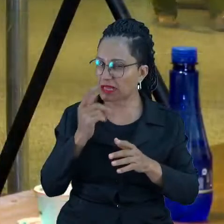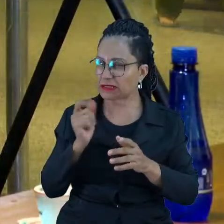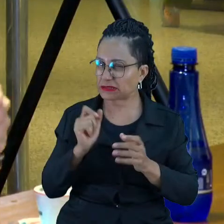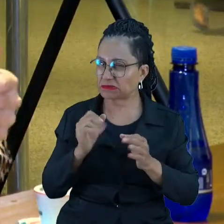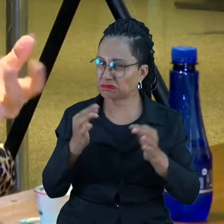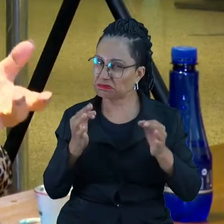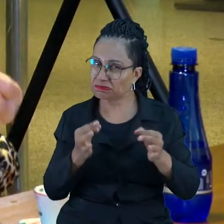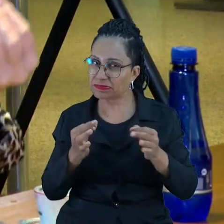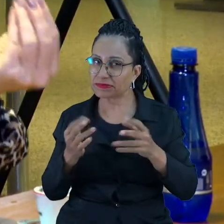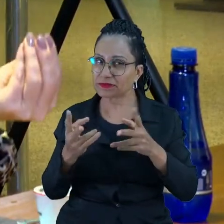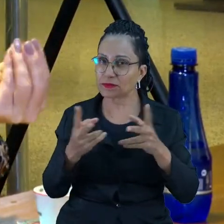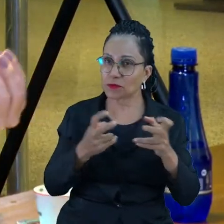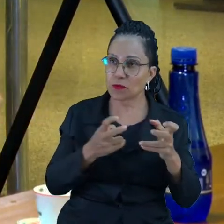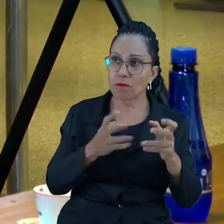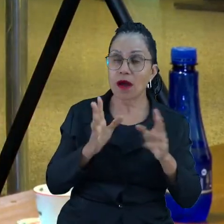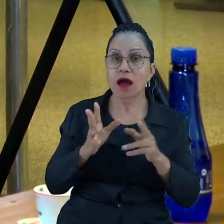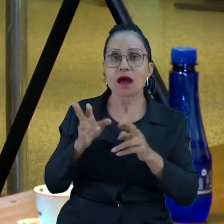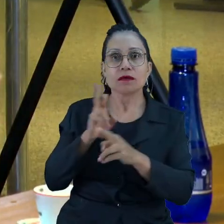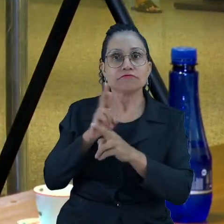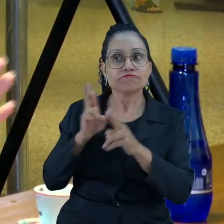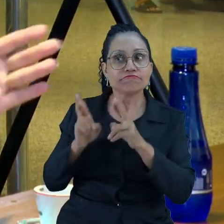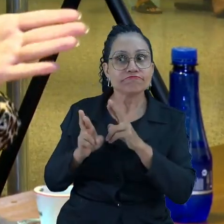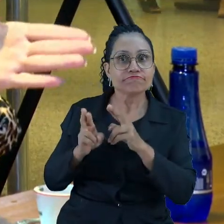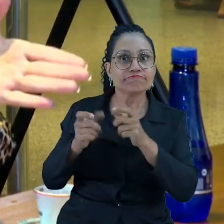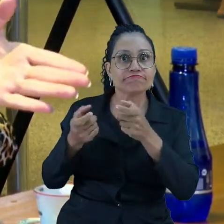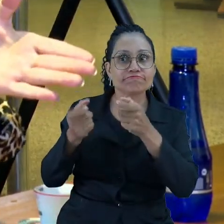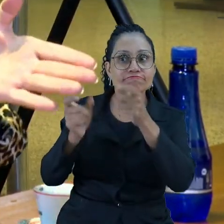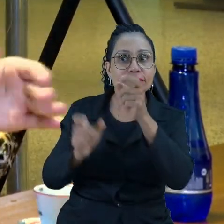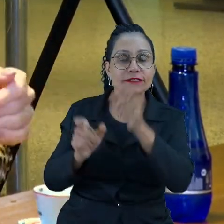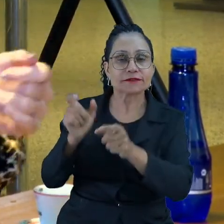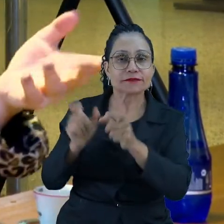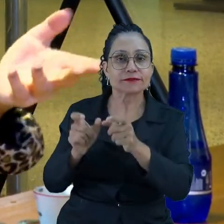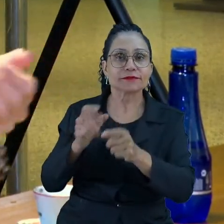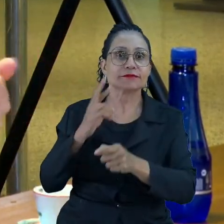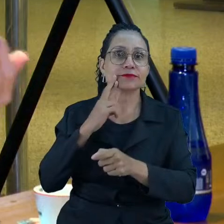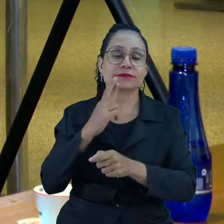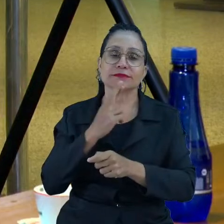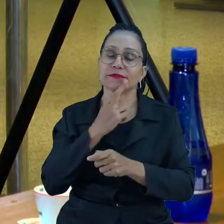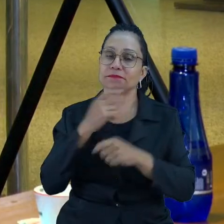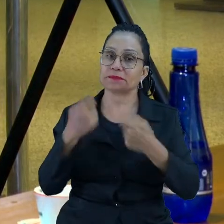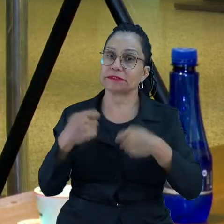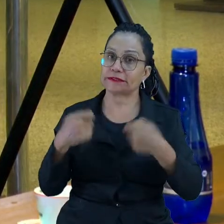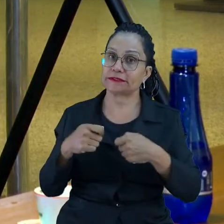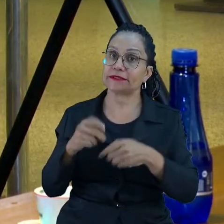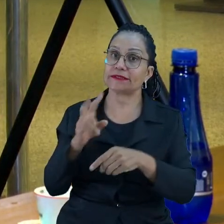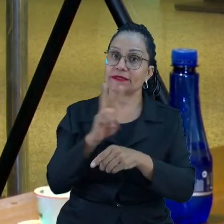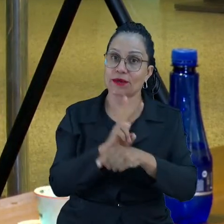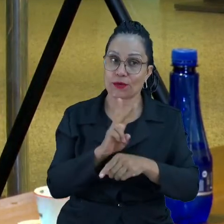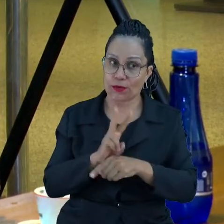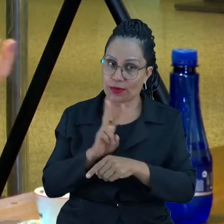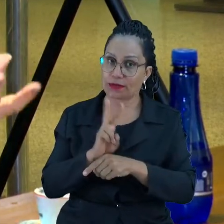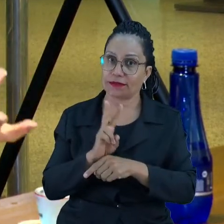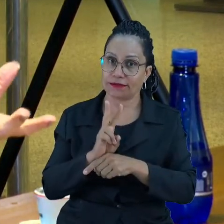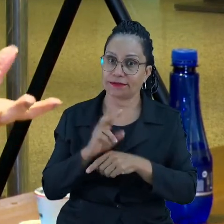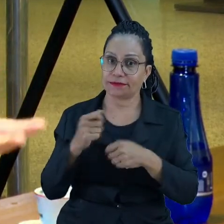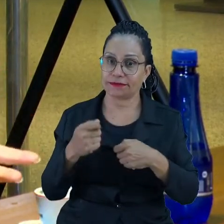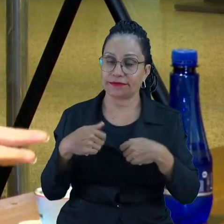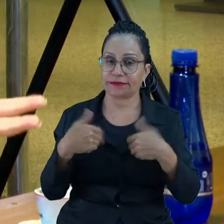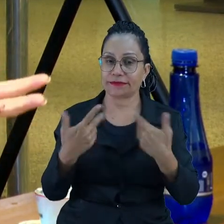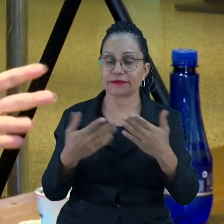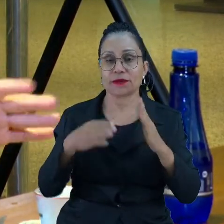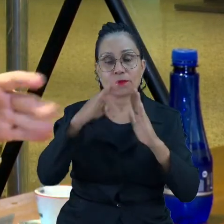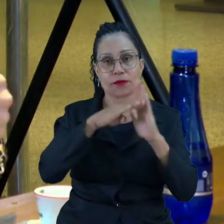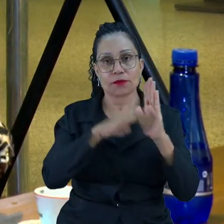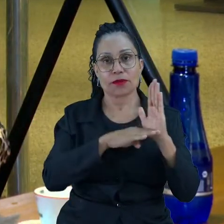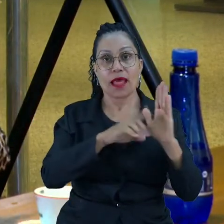com pessoas, né, como um restaurante, precisam ser bem cuidadas. E iniciamos aqui trazendo, né, essa fala do protocolo Não é